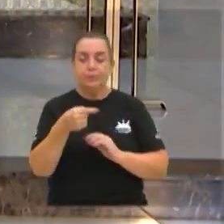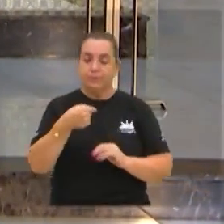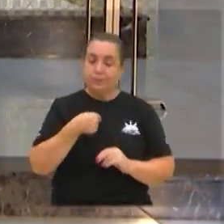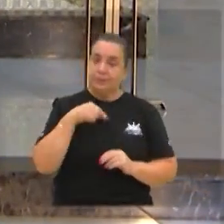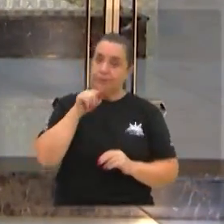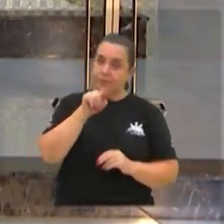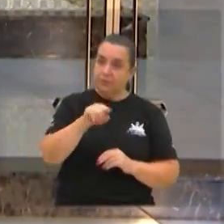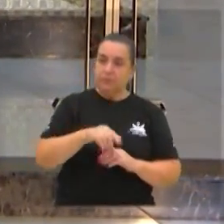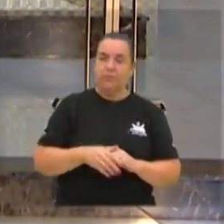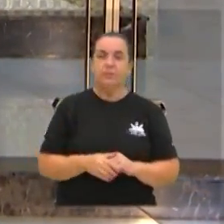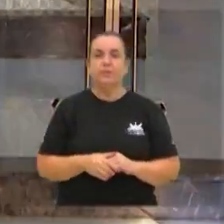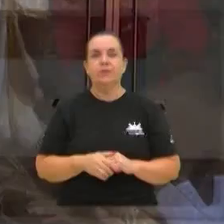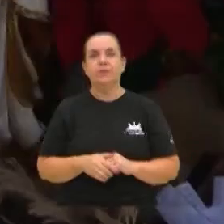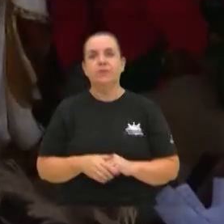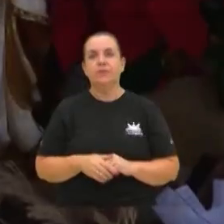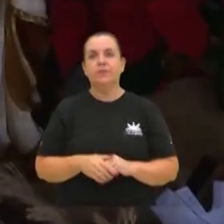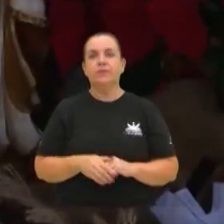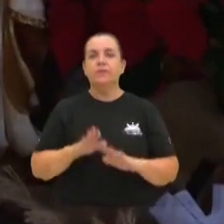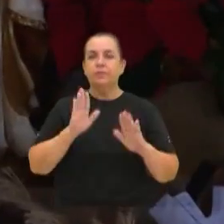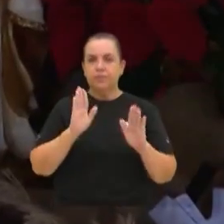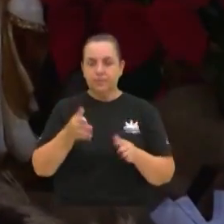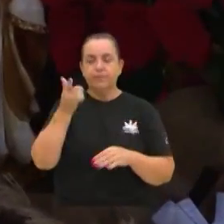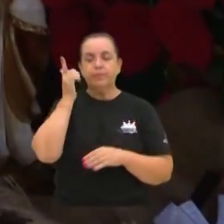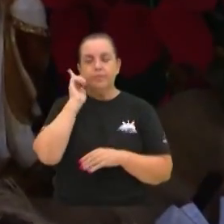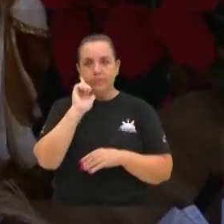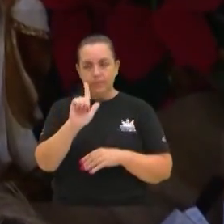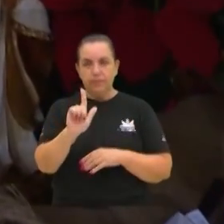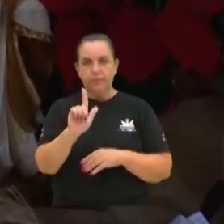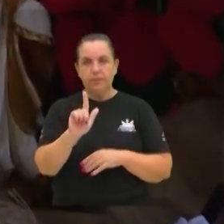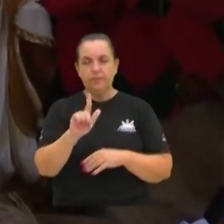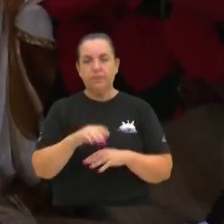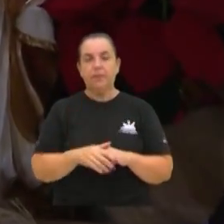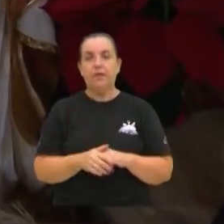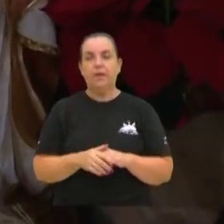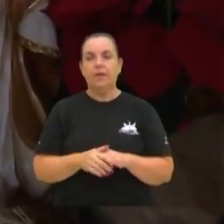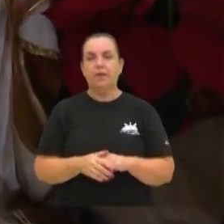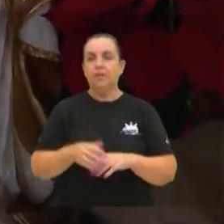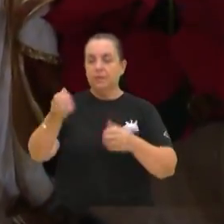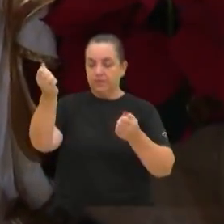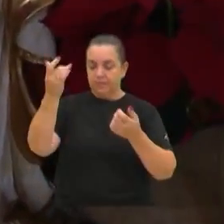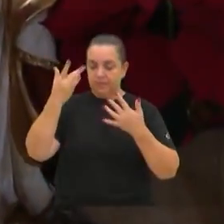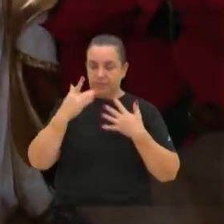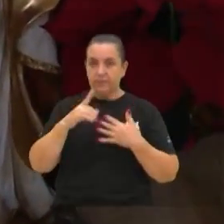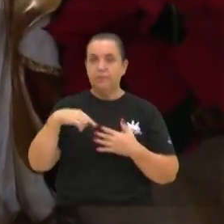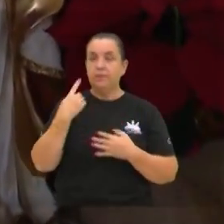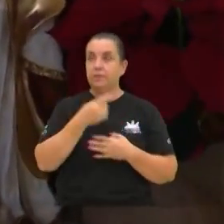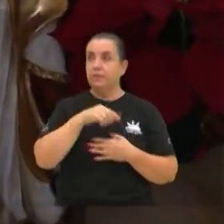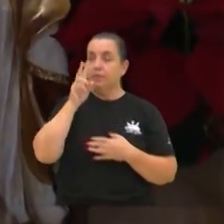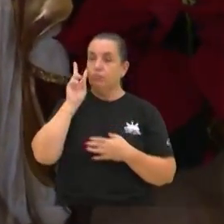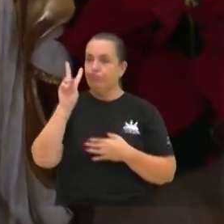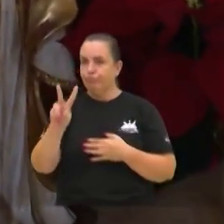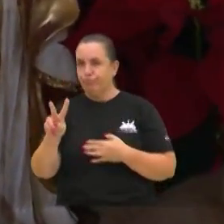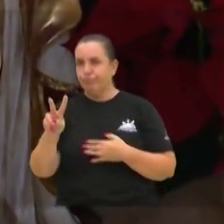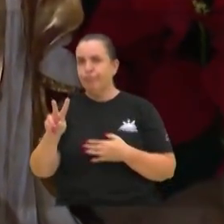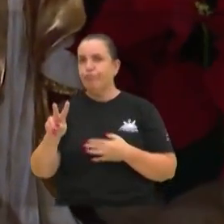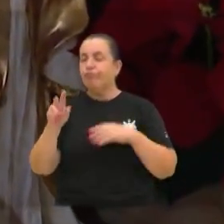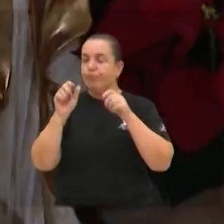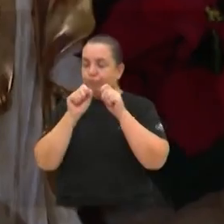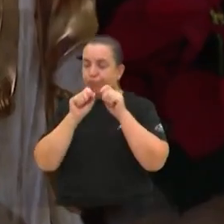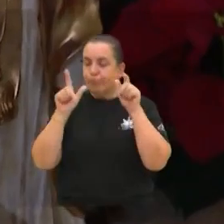você já conseguimos a graça de que nossos olhos fossem